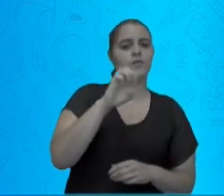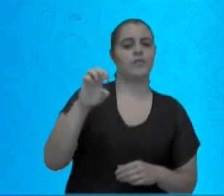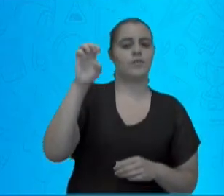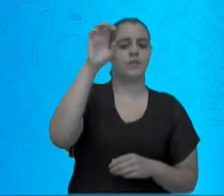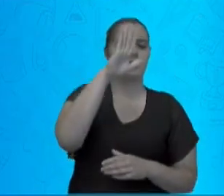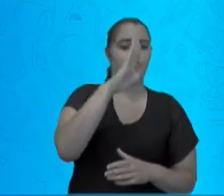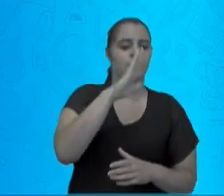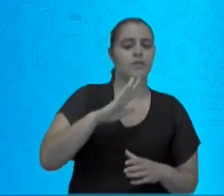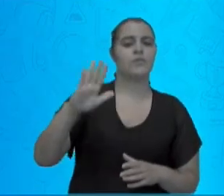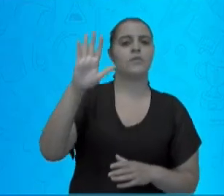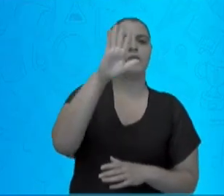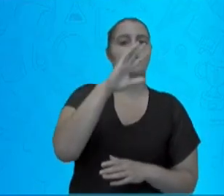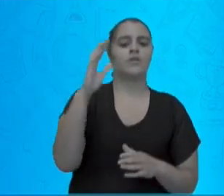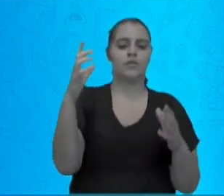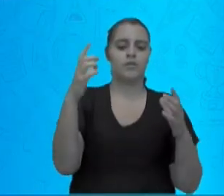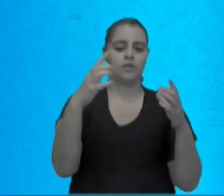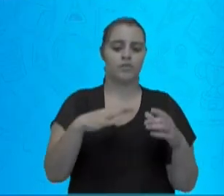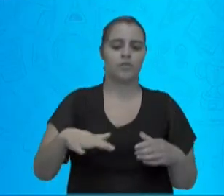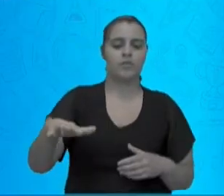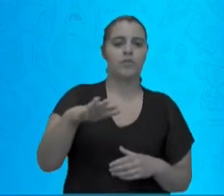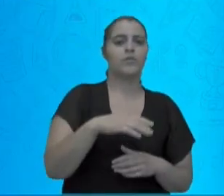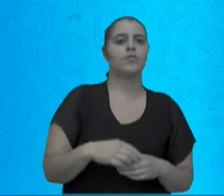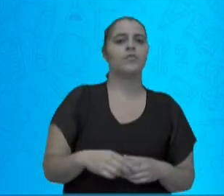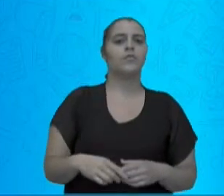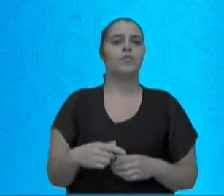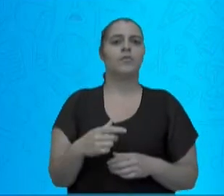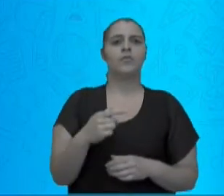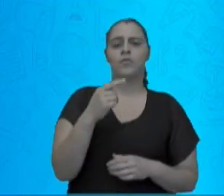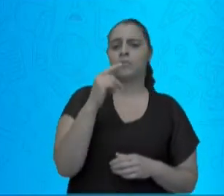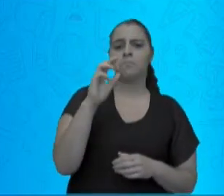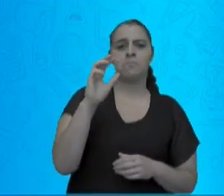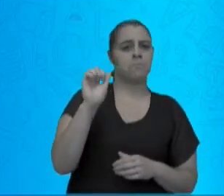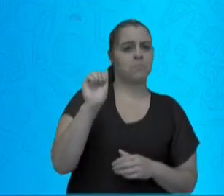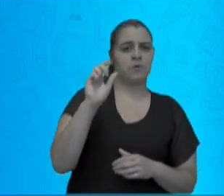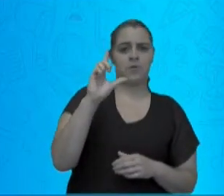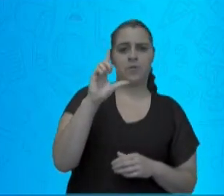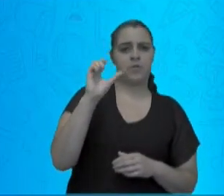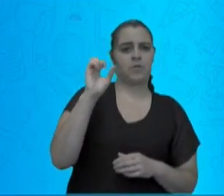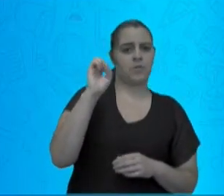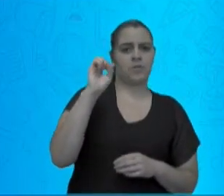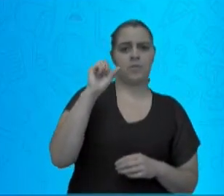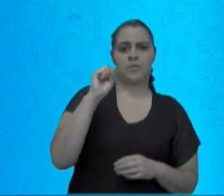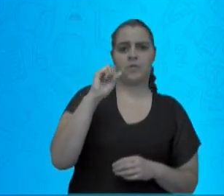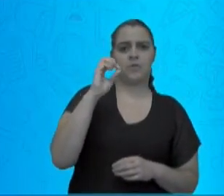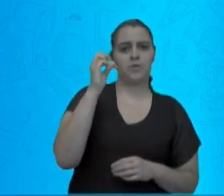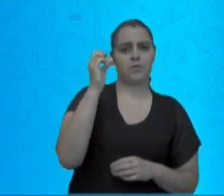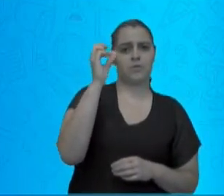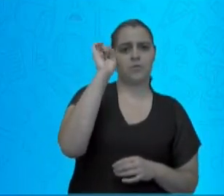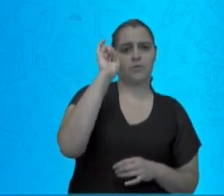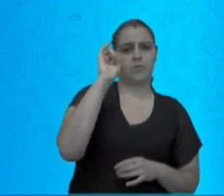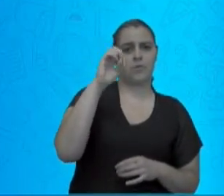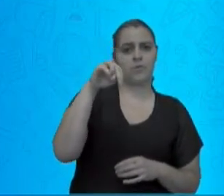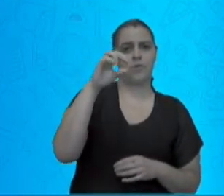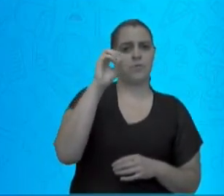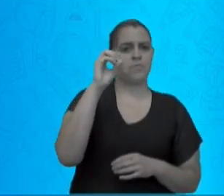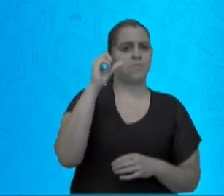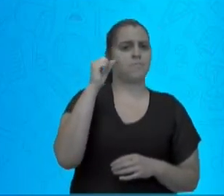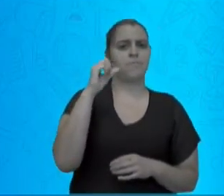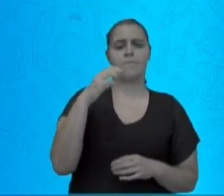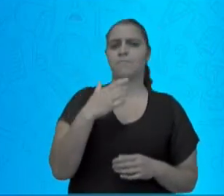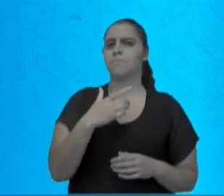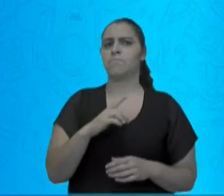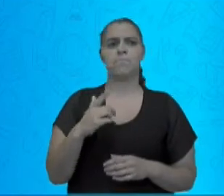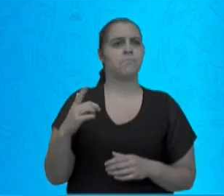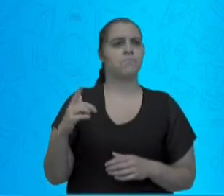território reconhecido. Os palestinos não, então existe um conflito muito grande ali.